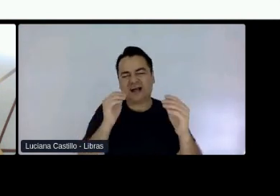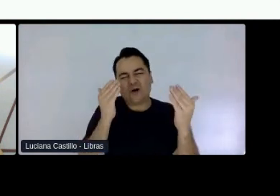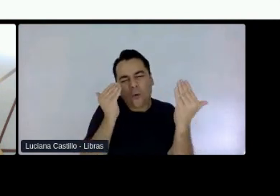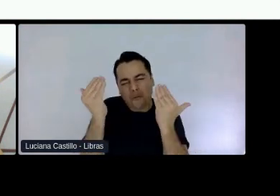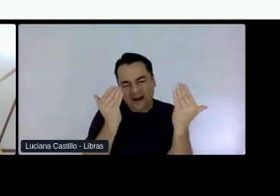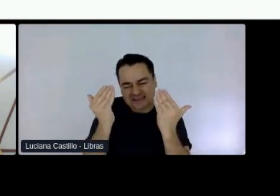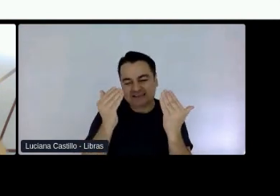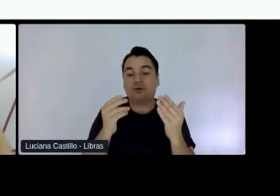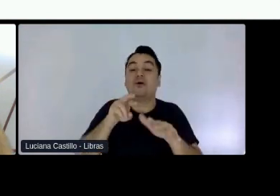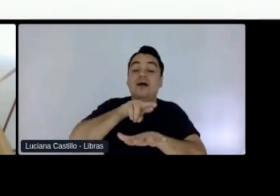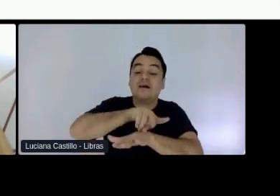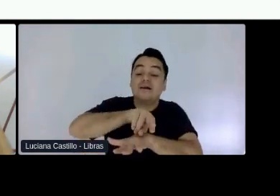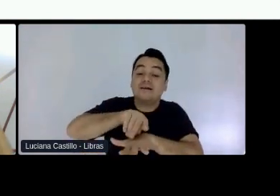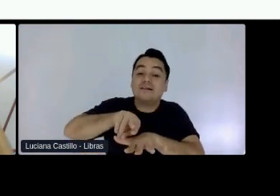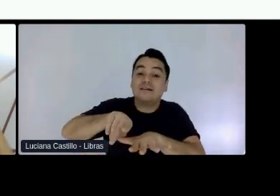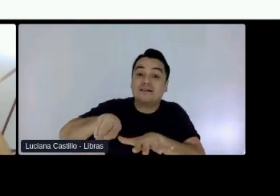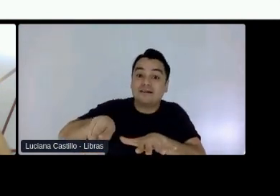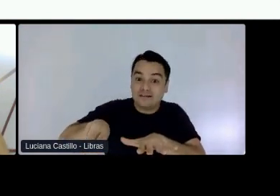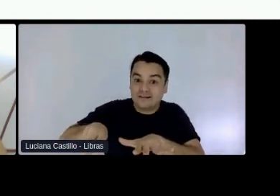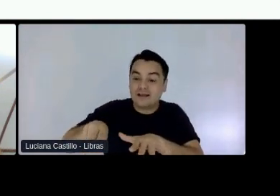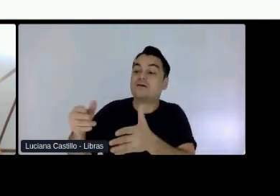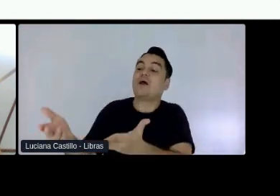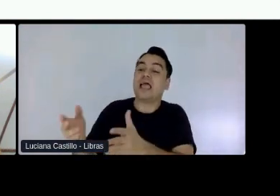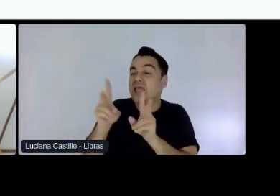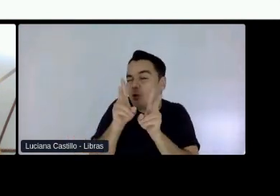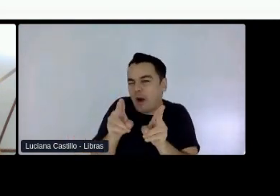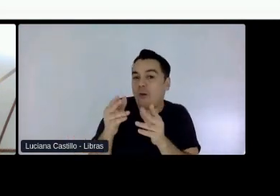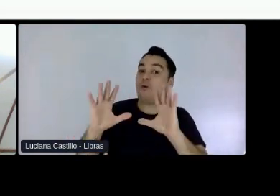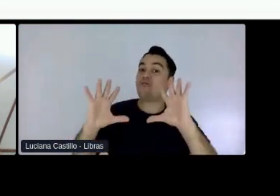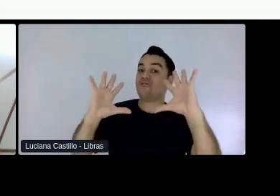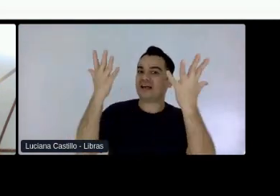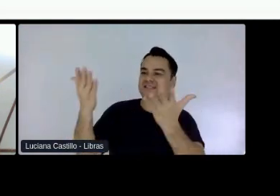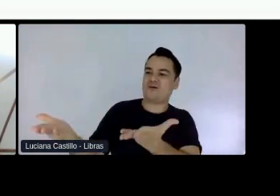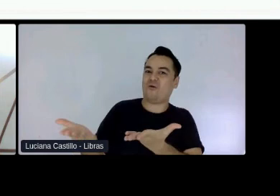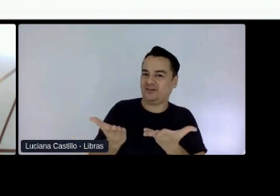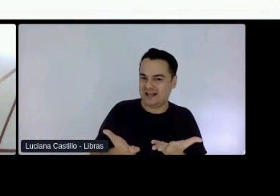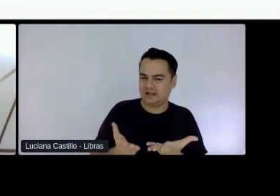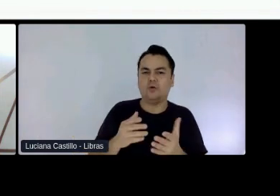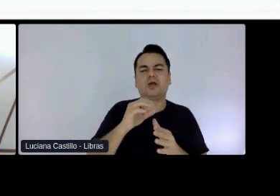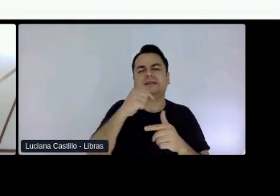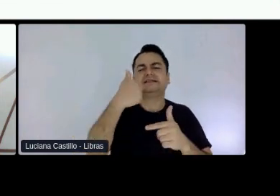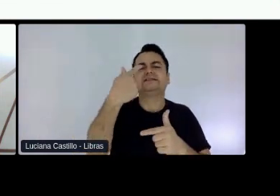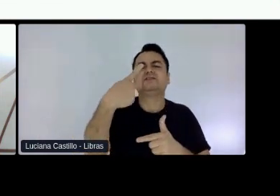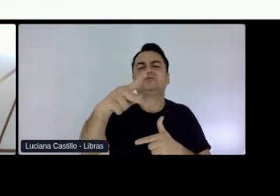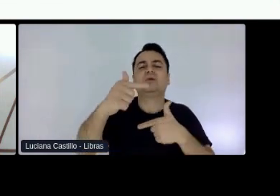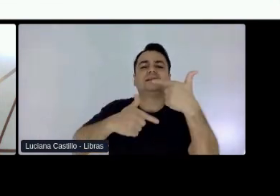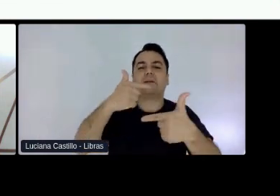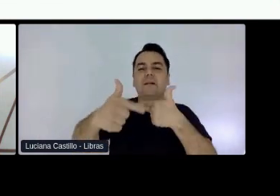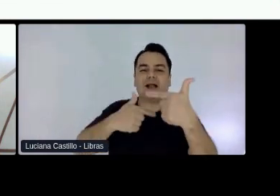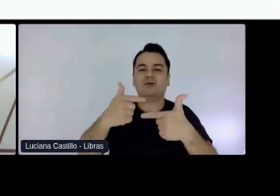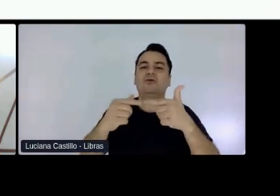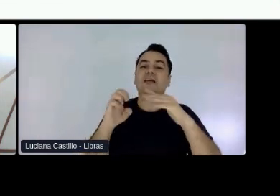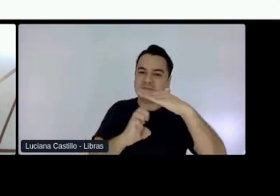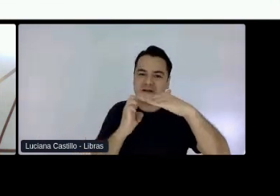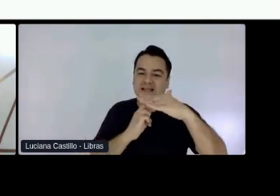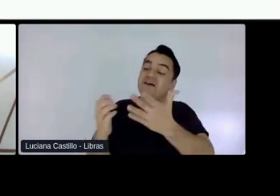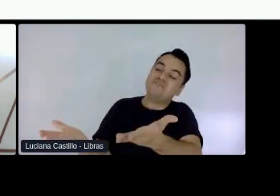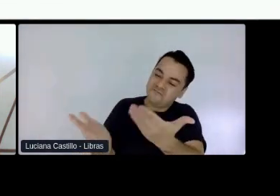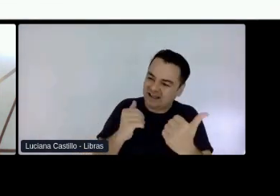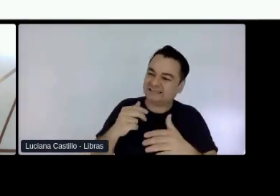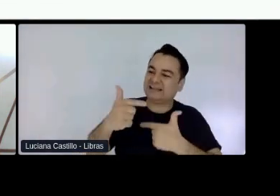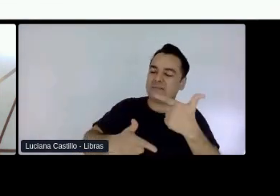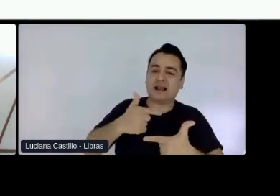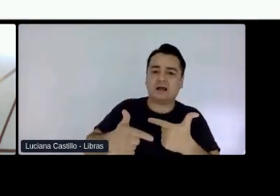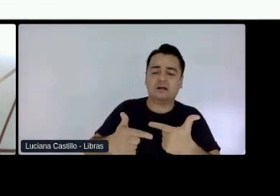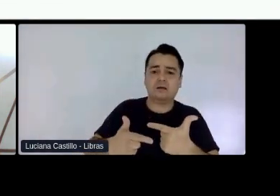gente traz, né, a parte da inclusão, que é tão relevante. Então, não adianta nada que a gente realmente convide para a festa se a gente não chama para